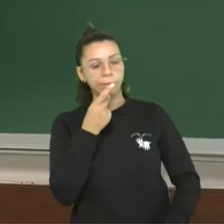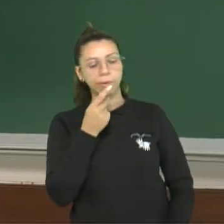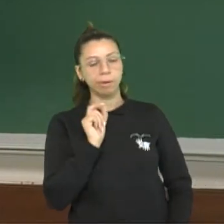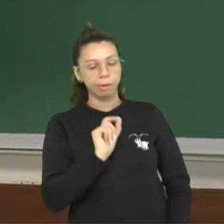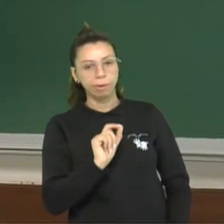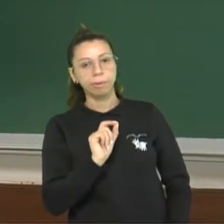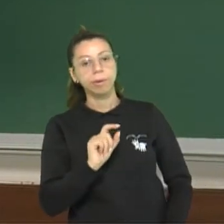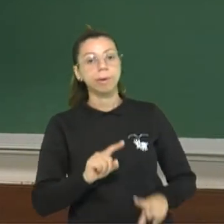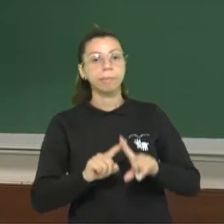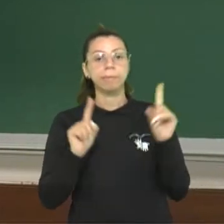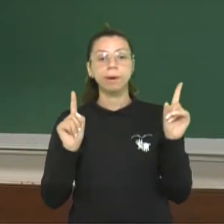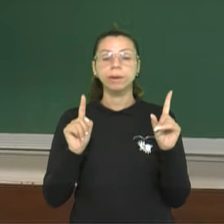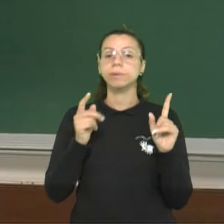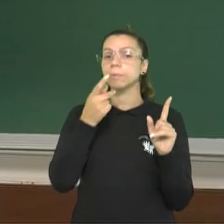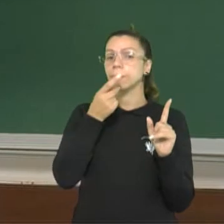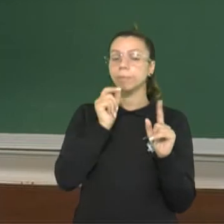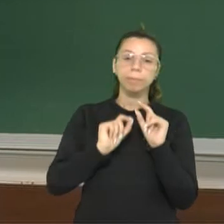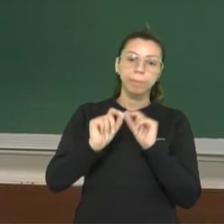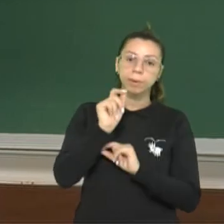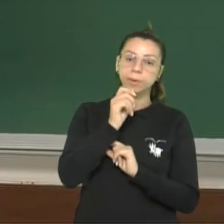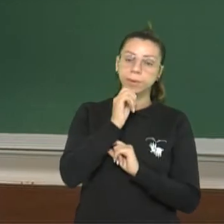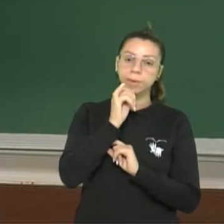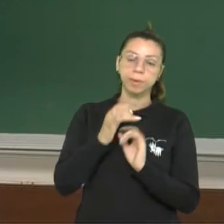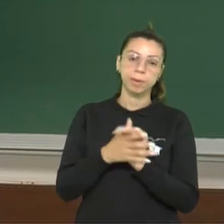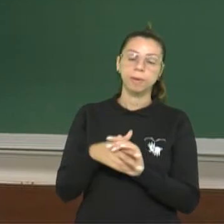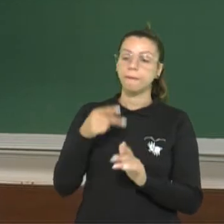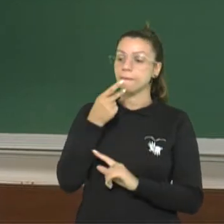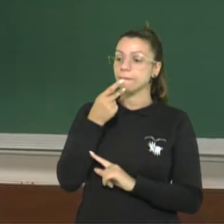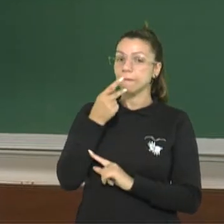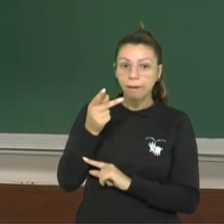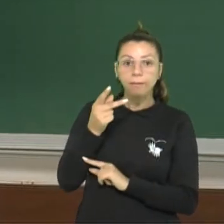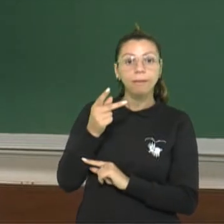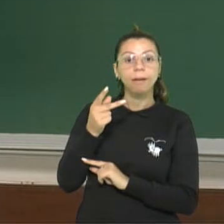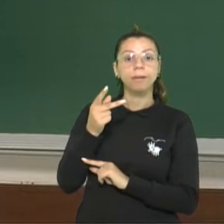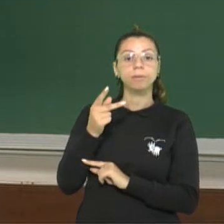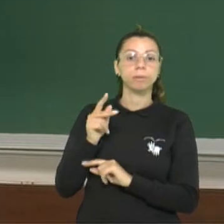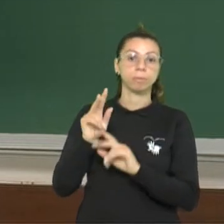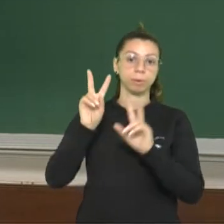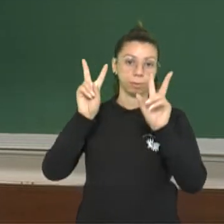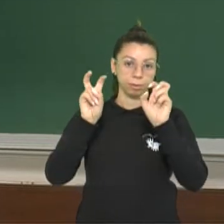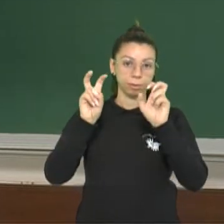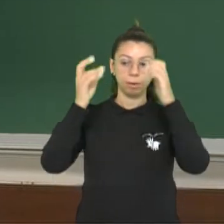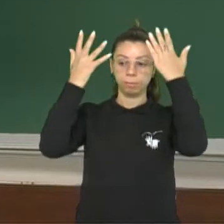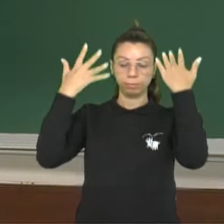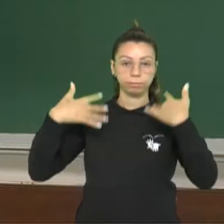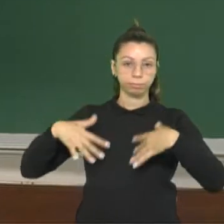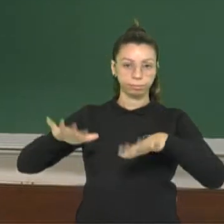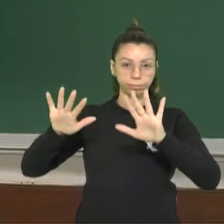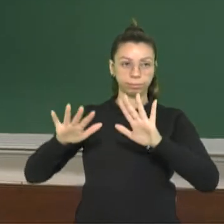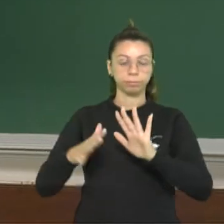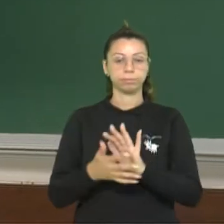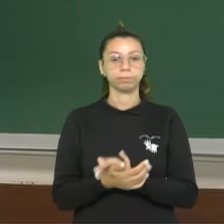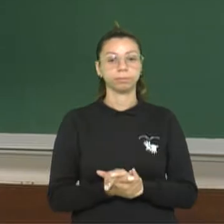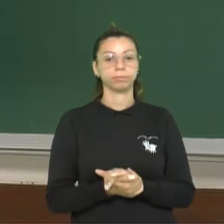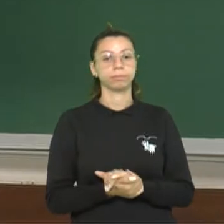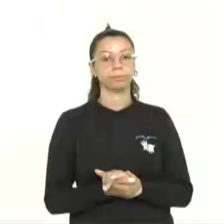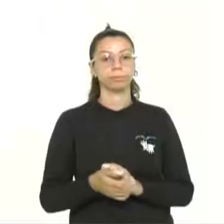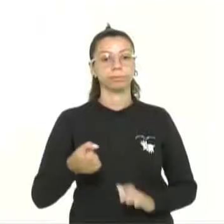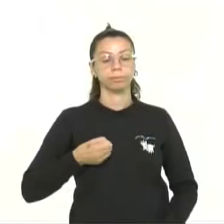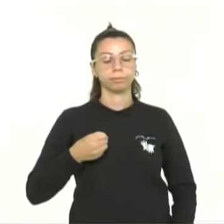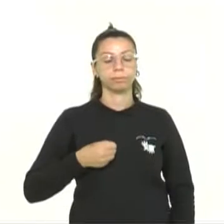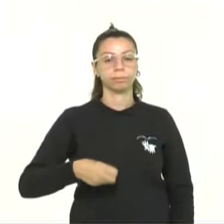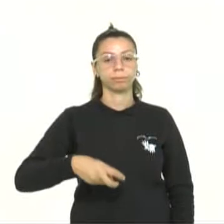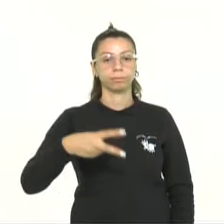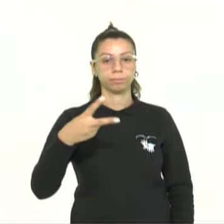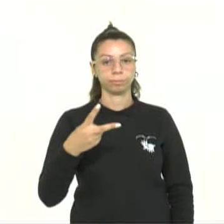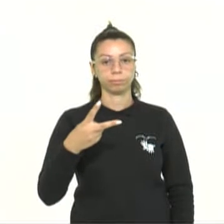mas quando falamos, que falemos com naturalidade. Bien? Vamos para a atividade 2. Uma